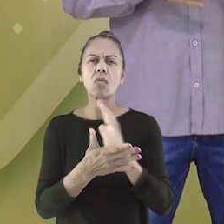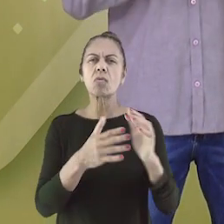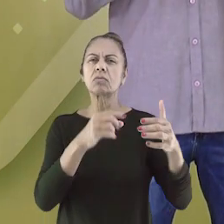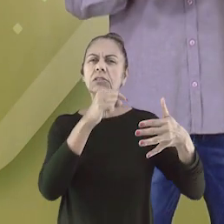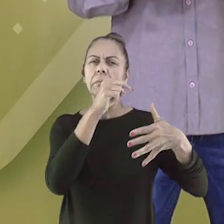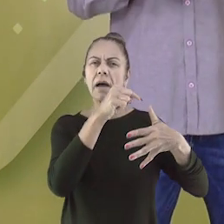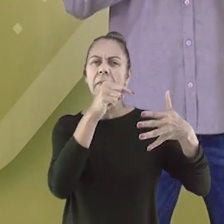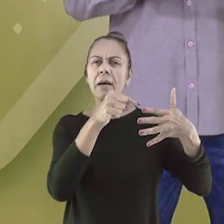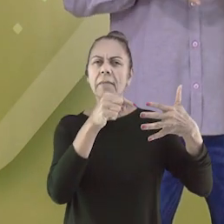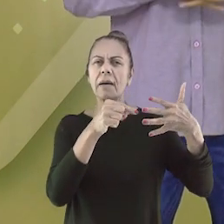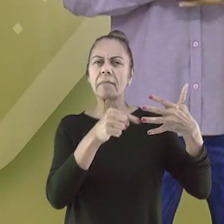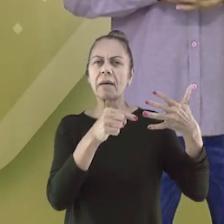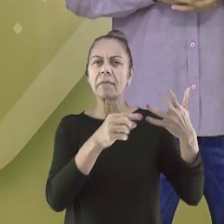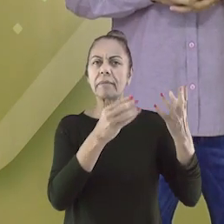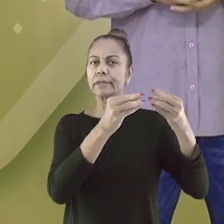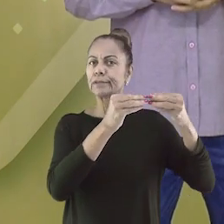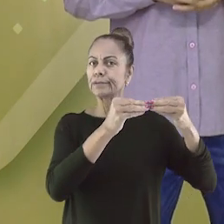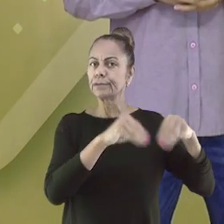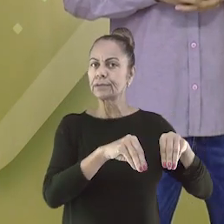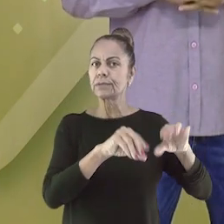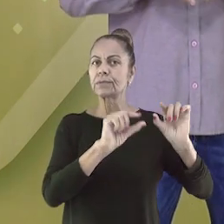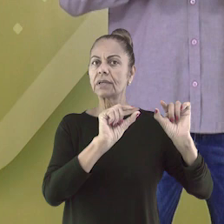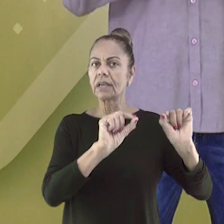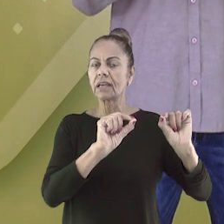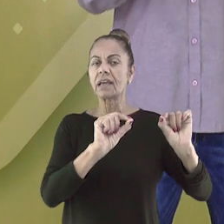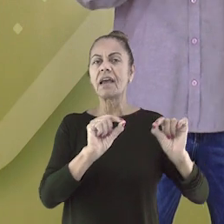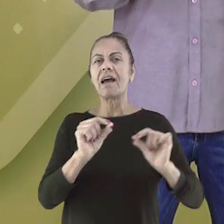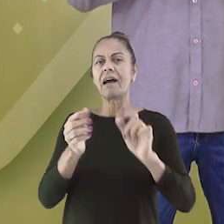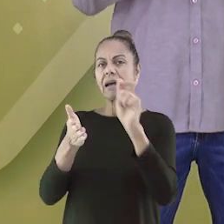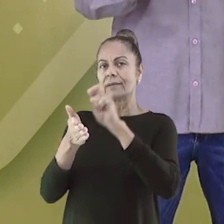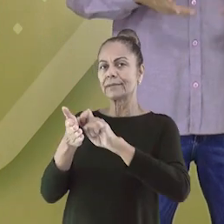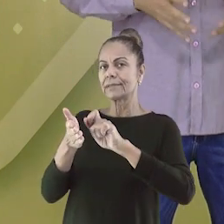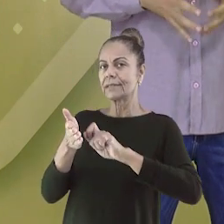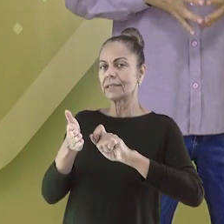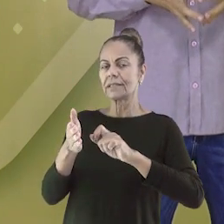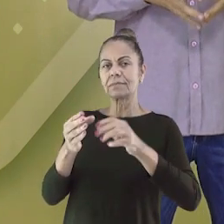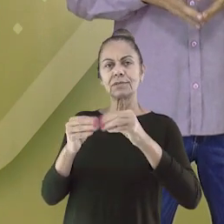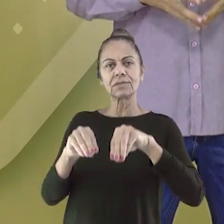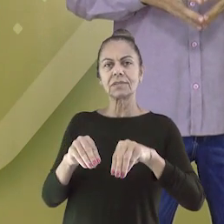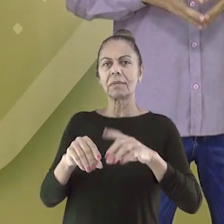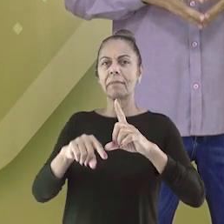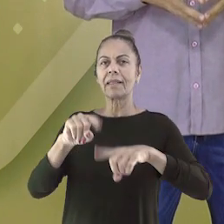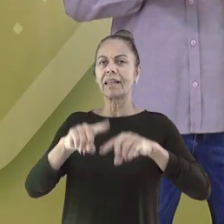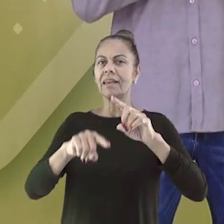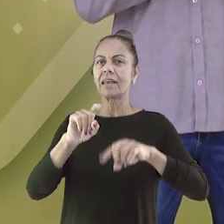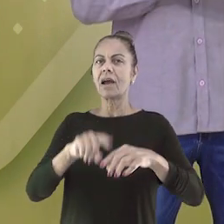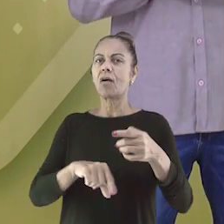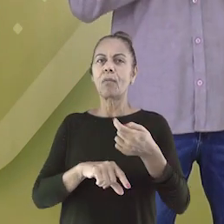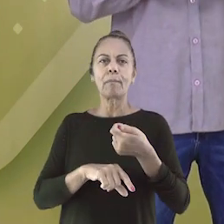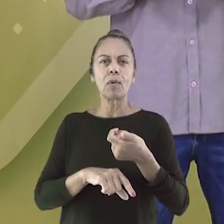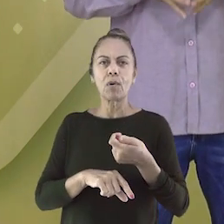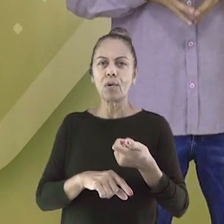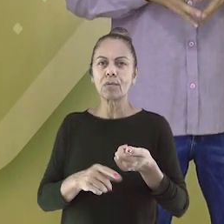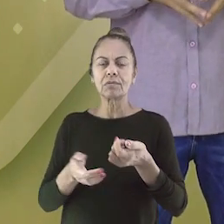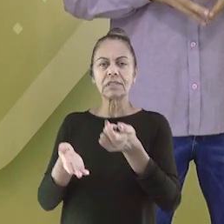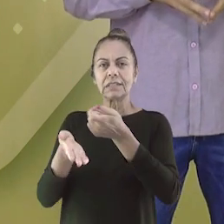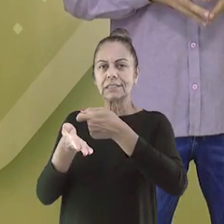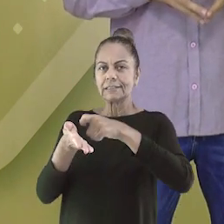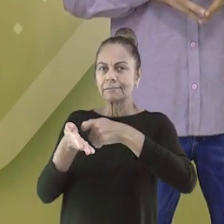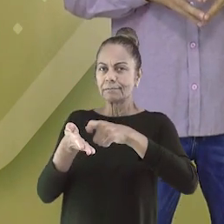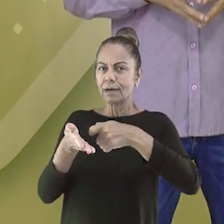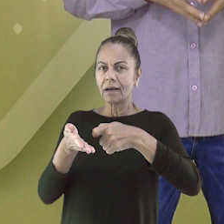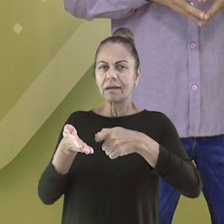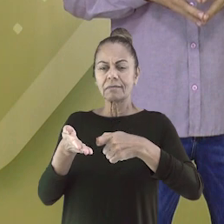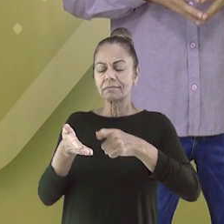alguns fatores prejudicavam o acesso à leitura, como, por exemplo, a pequena quantidade de materiais escritos, pois a cópia do texto original era